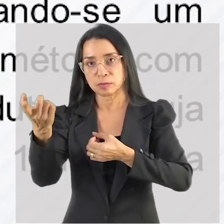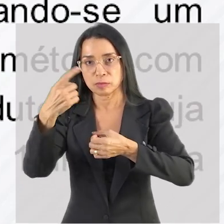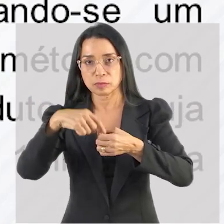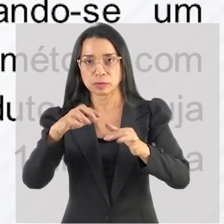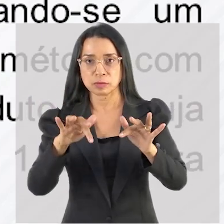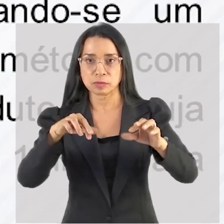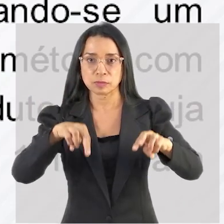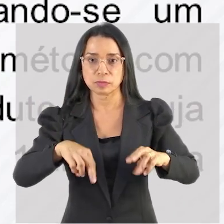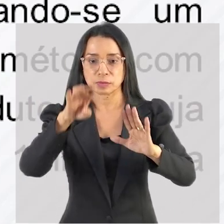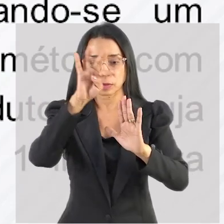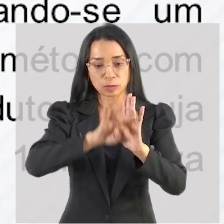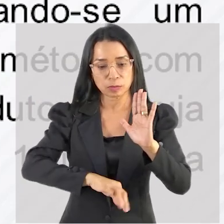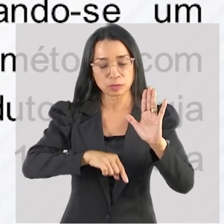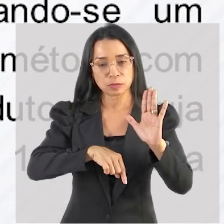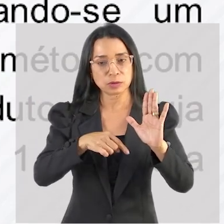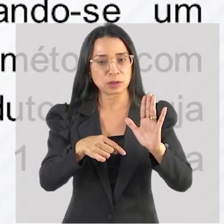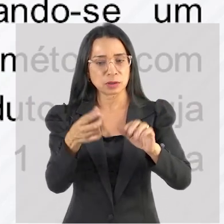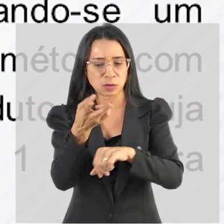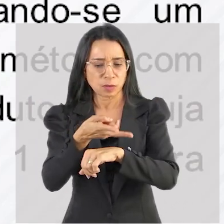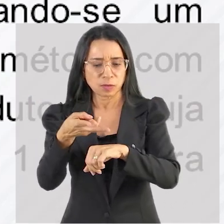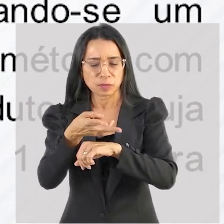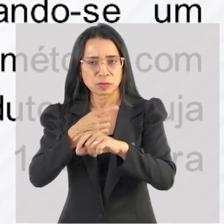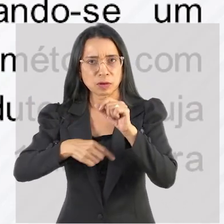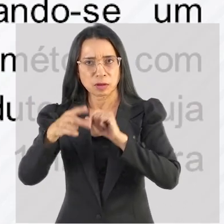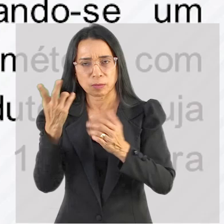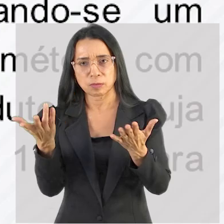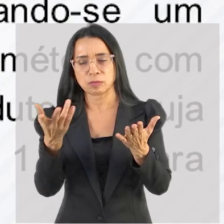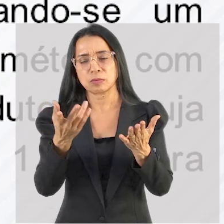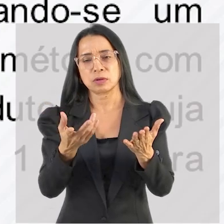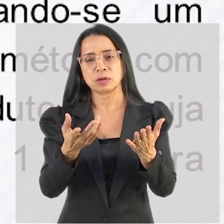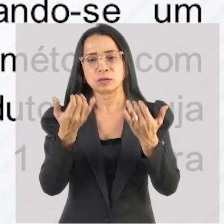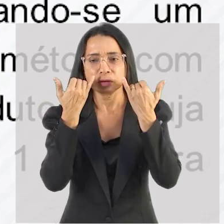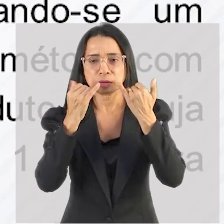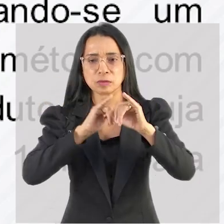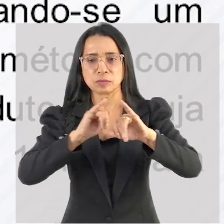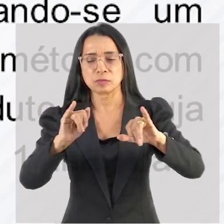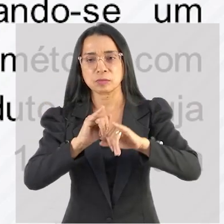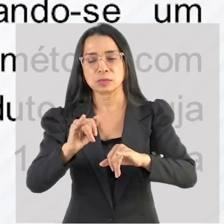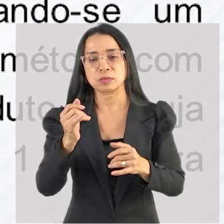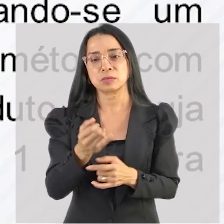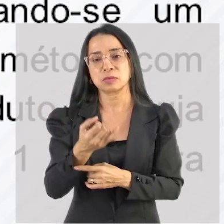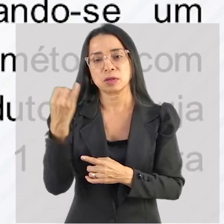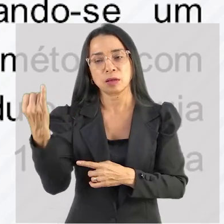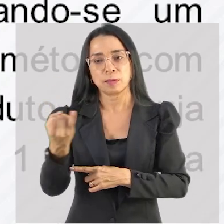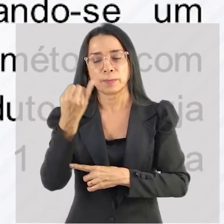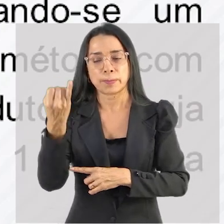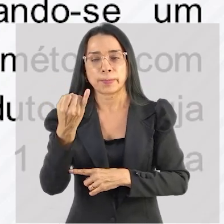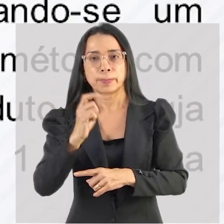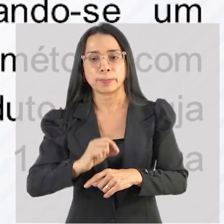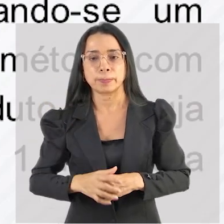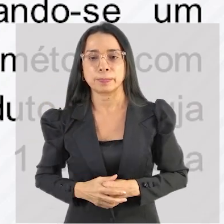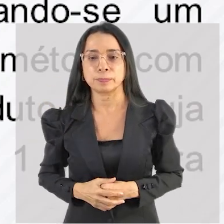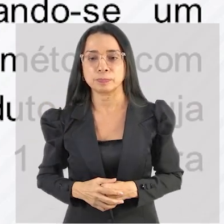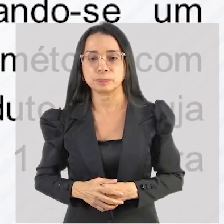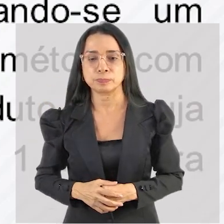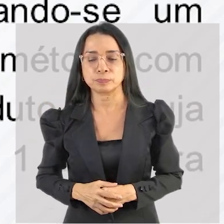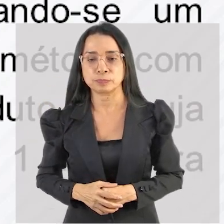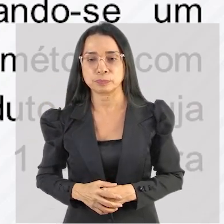no final, você não ter que ficar procurando, né, os dados importantes das questões, tá ok? Então isso aí já era para ter destacado.